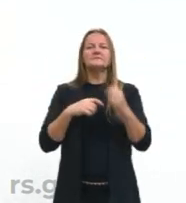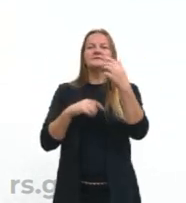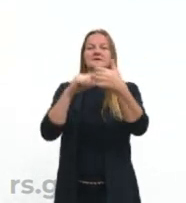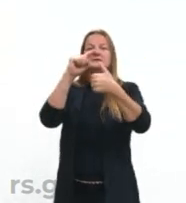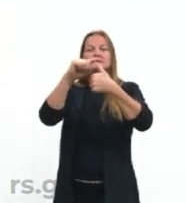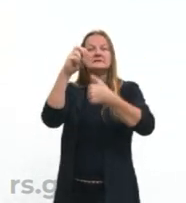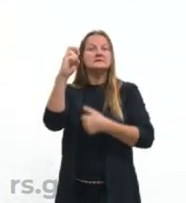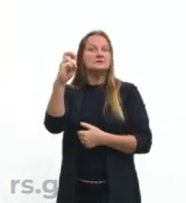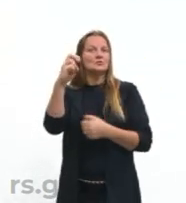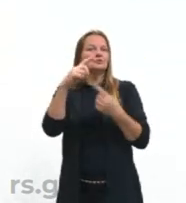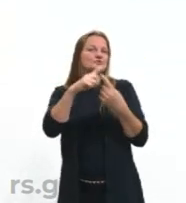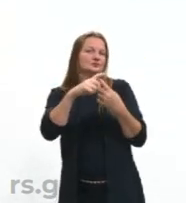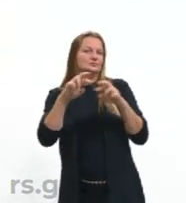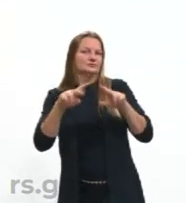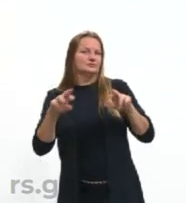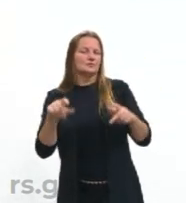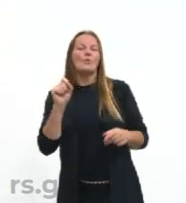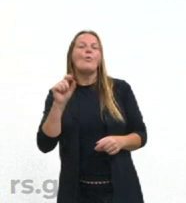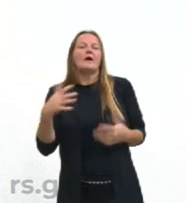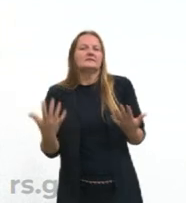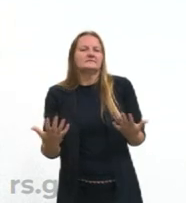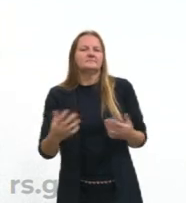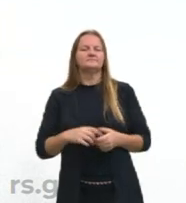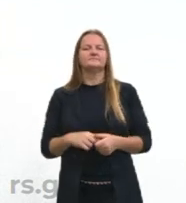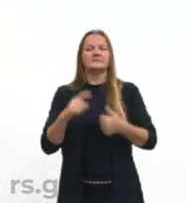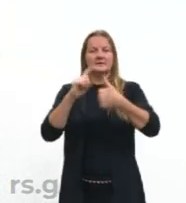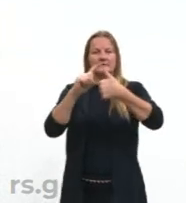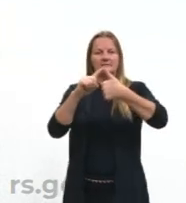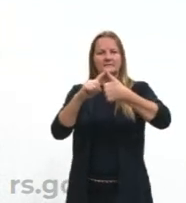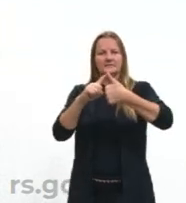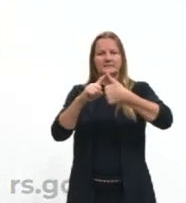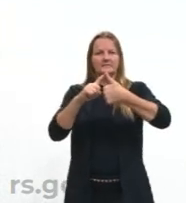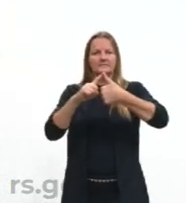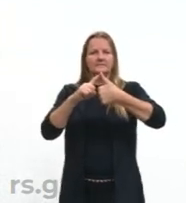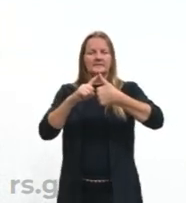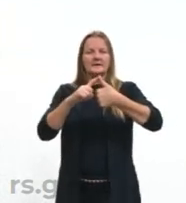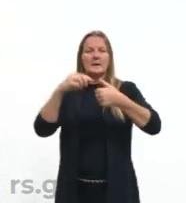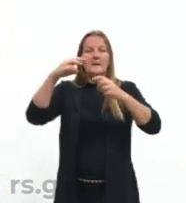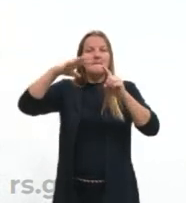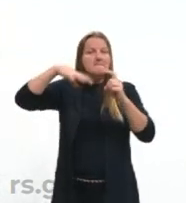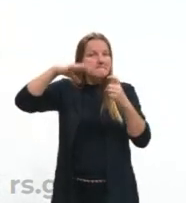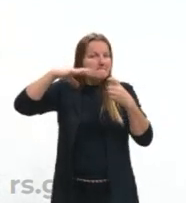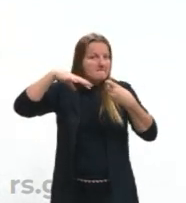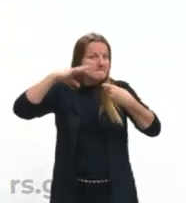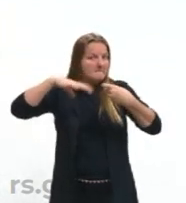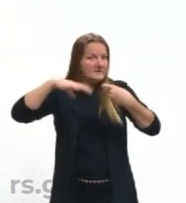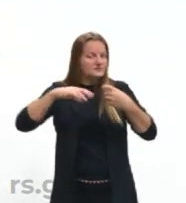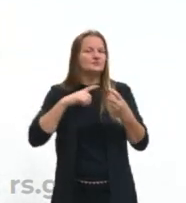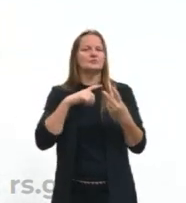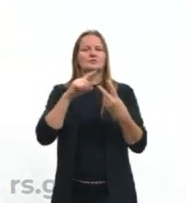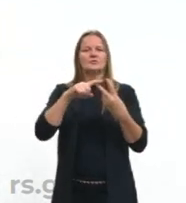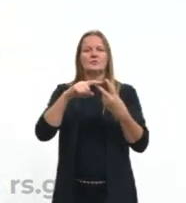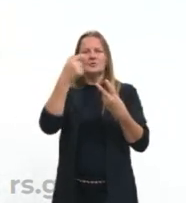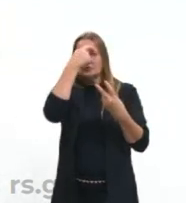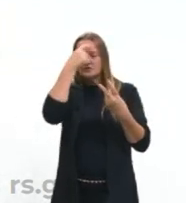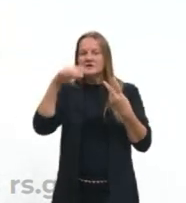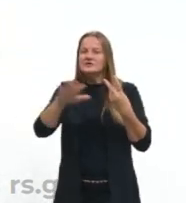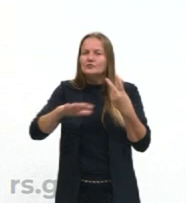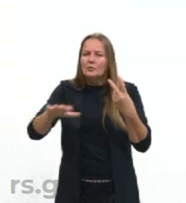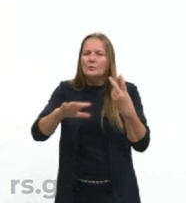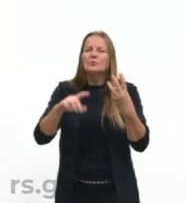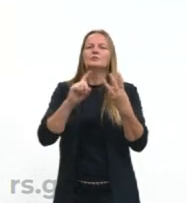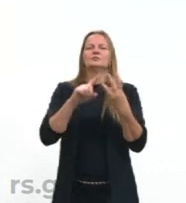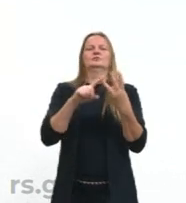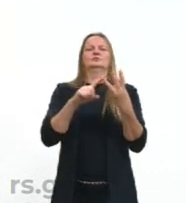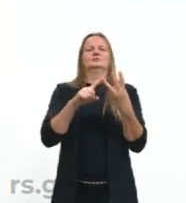cinco tipos de conhecimento quais são eles o conhecimento mítico o conhecimento do senso comum conhecimento